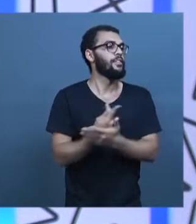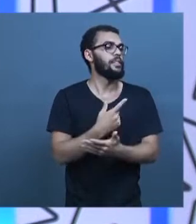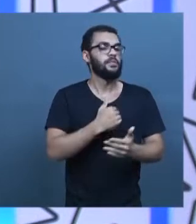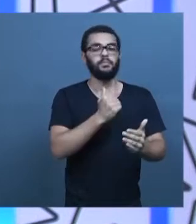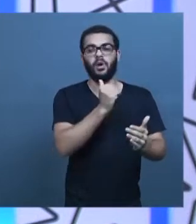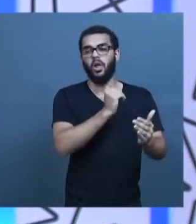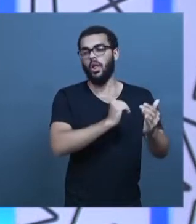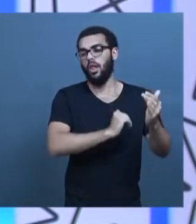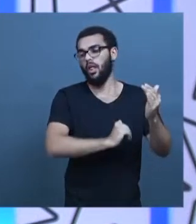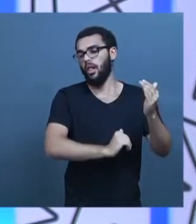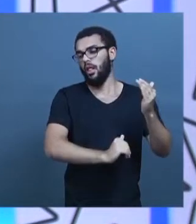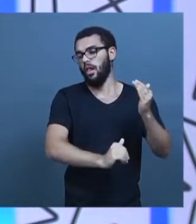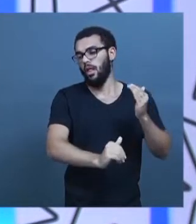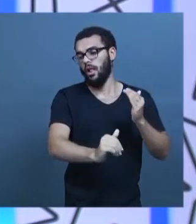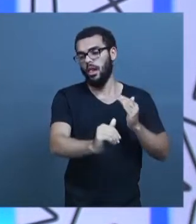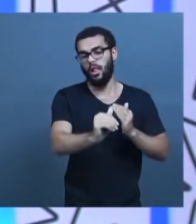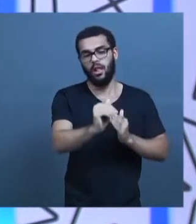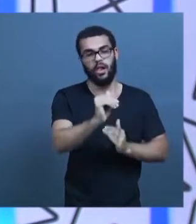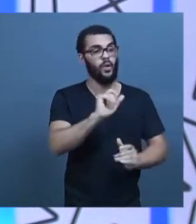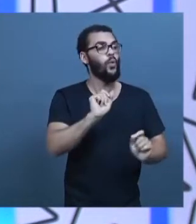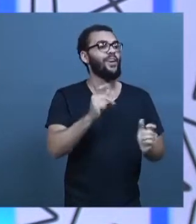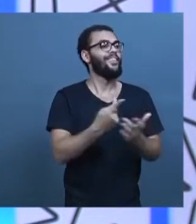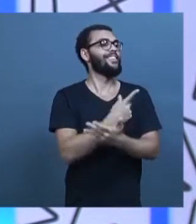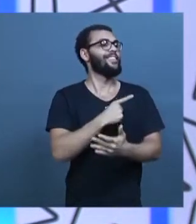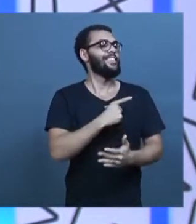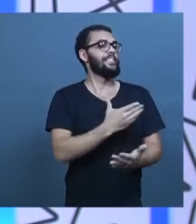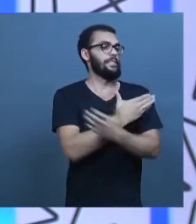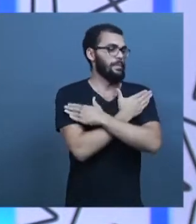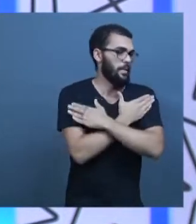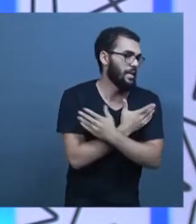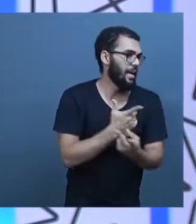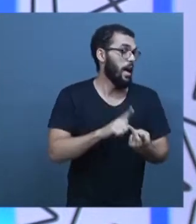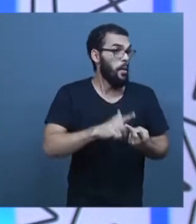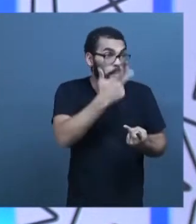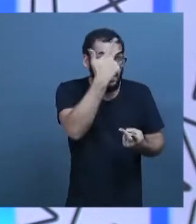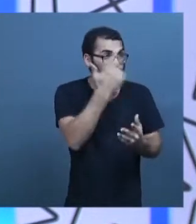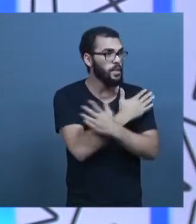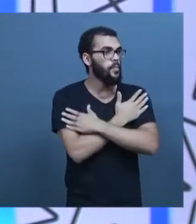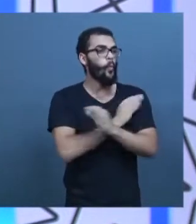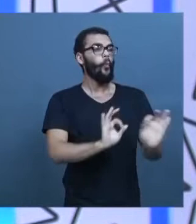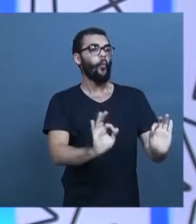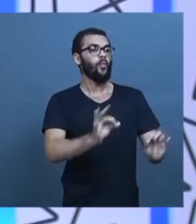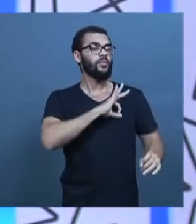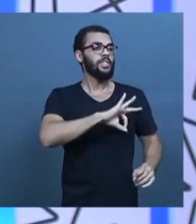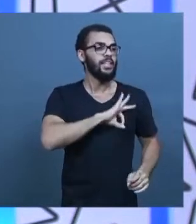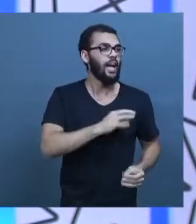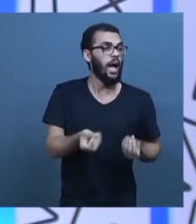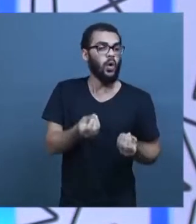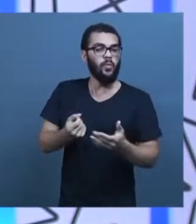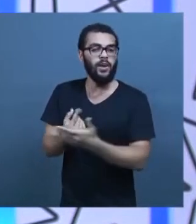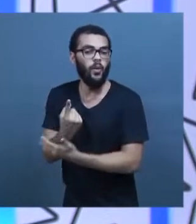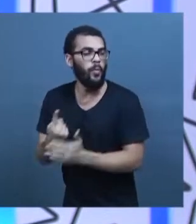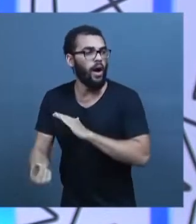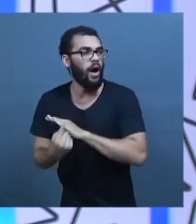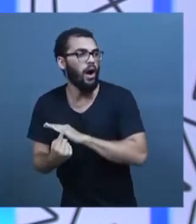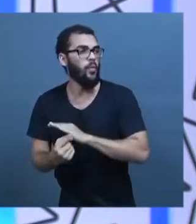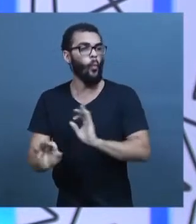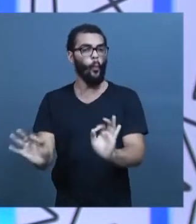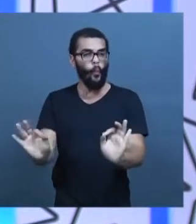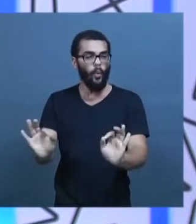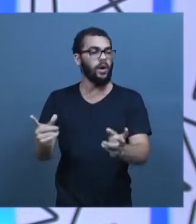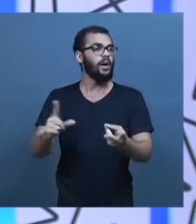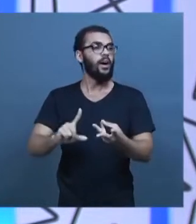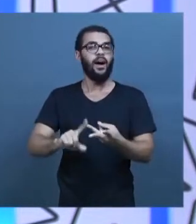do desemprego, se você está desempregado, você não tem renda, se você não tem renda, você não consome, se você não consome, não